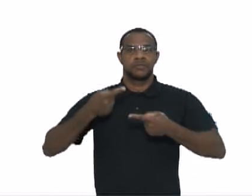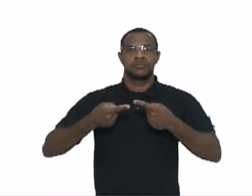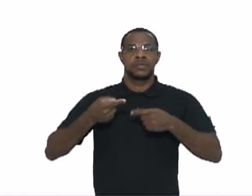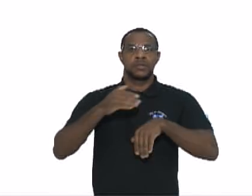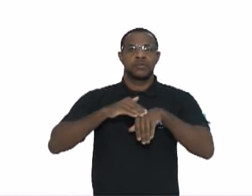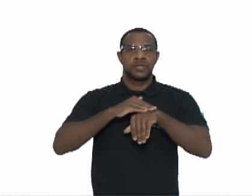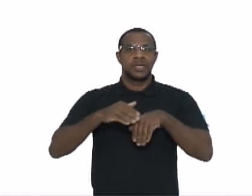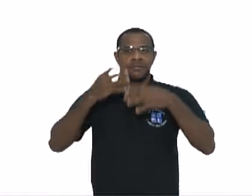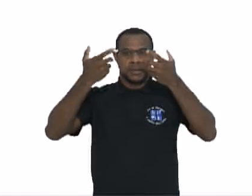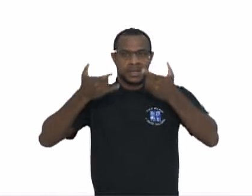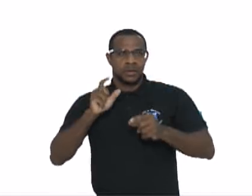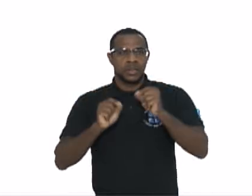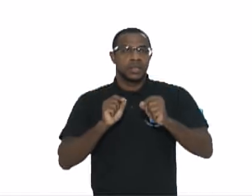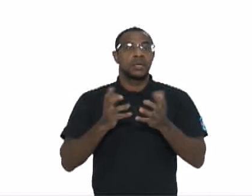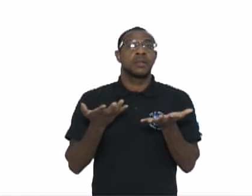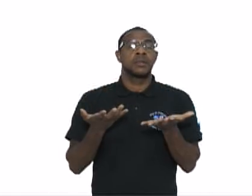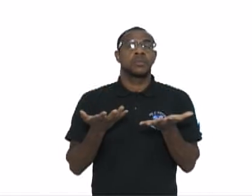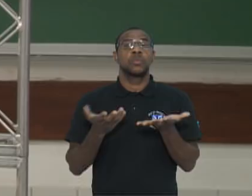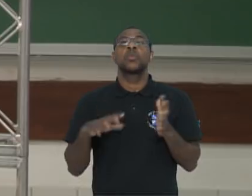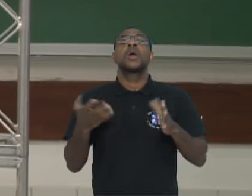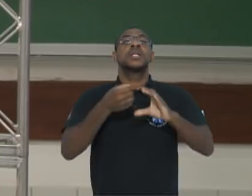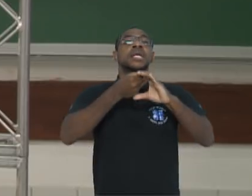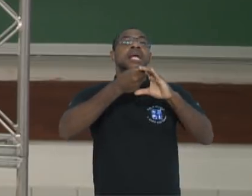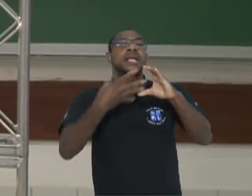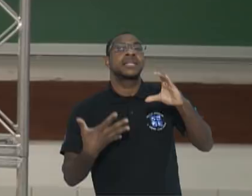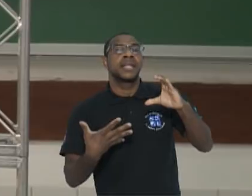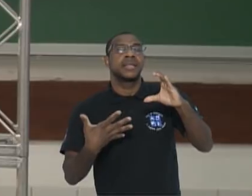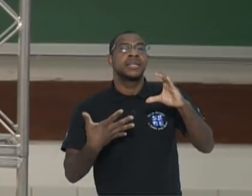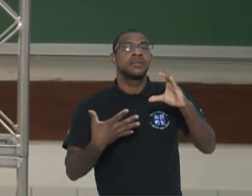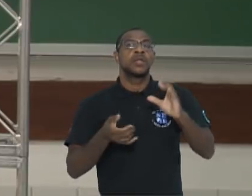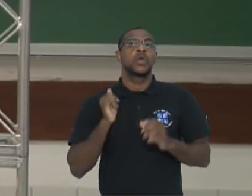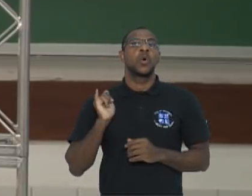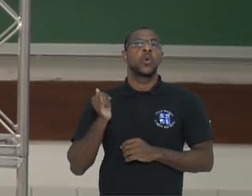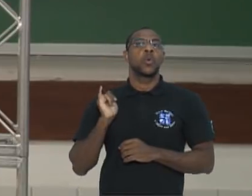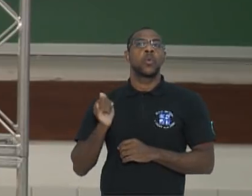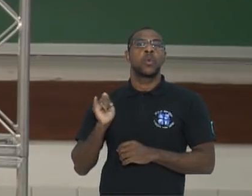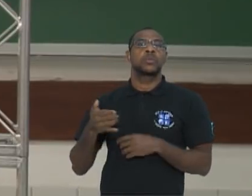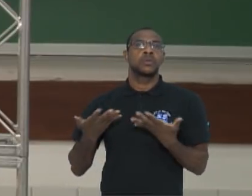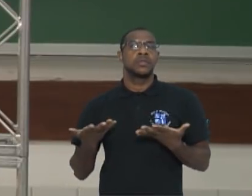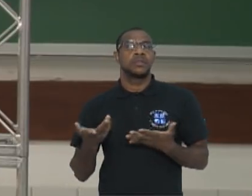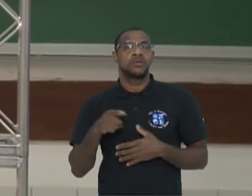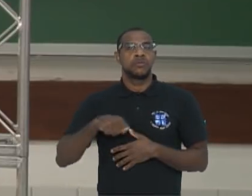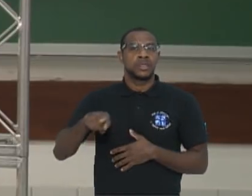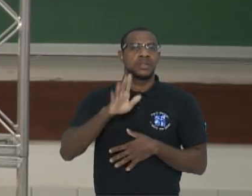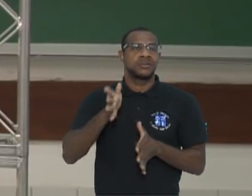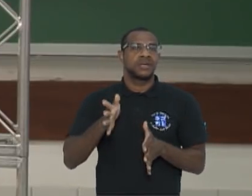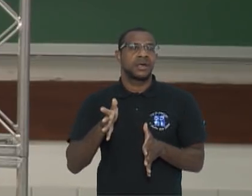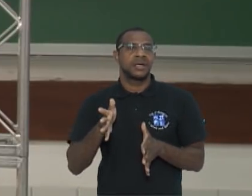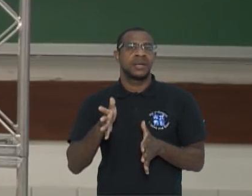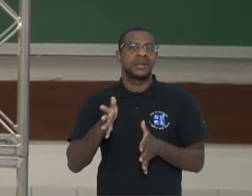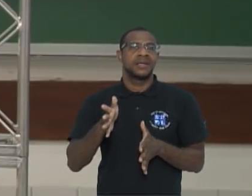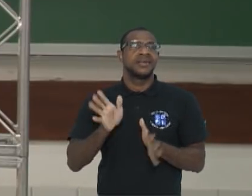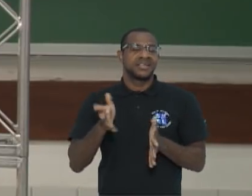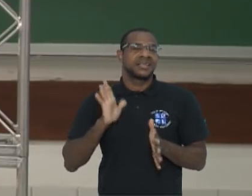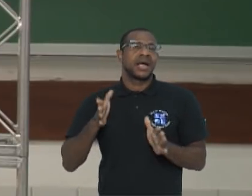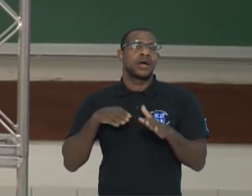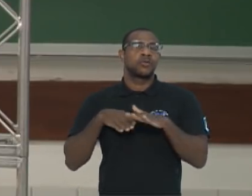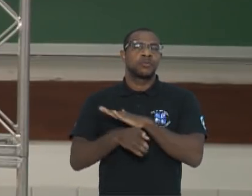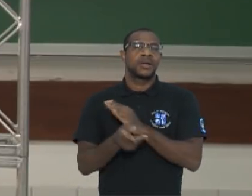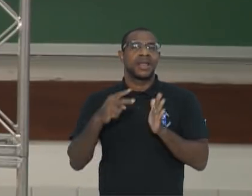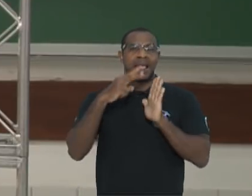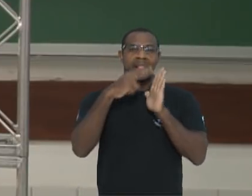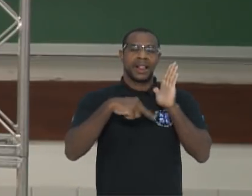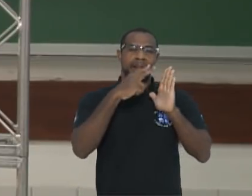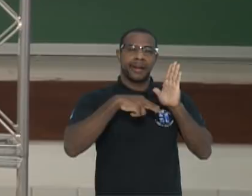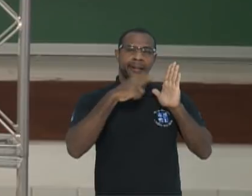pouquinho quais são essas características que compõem um conto. Né? Então, vocês já estão bastante acostumados a lerem